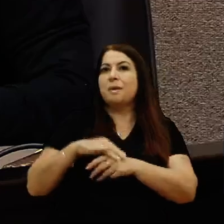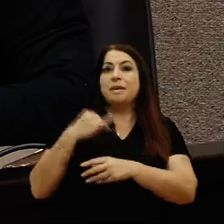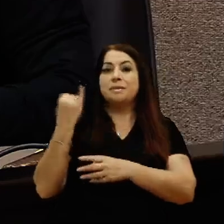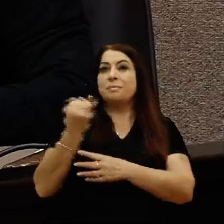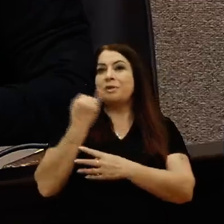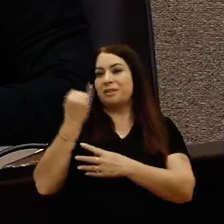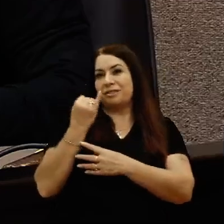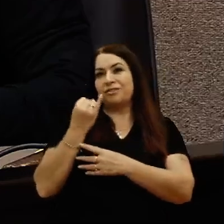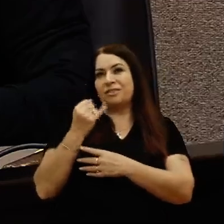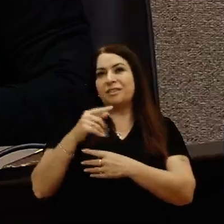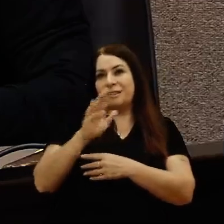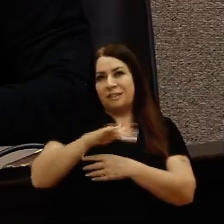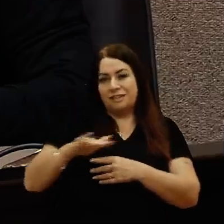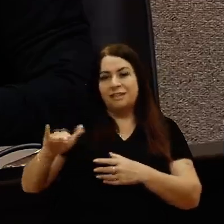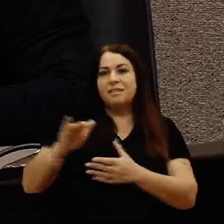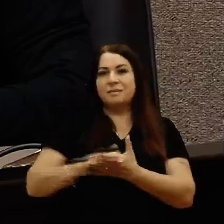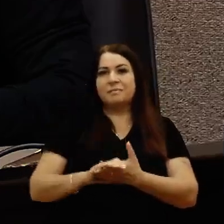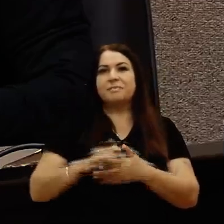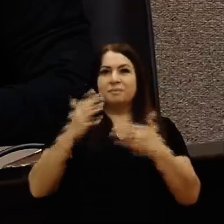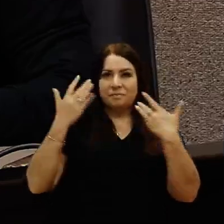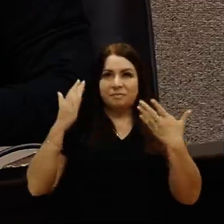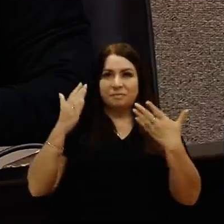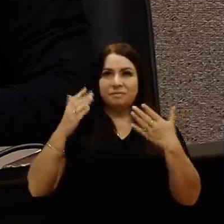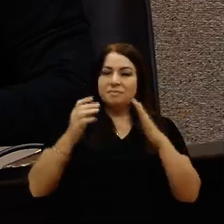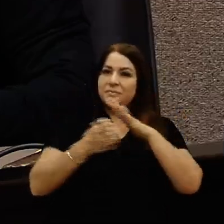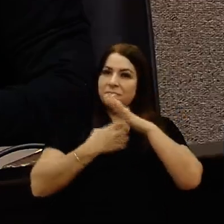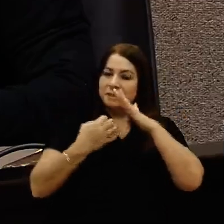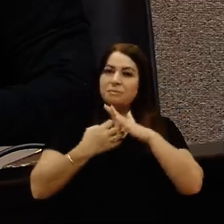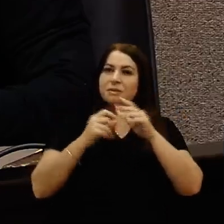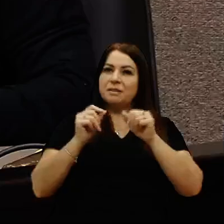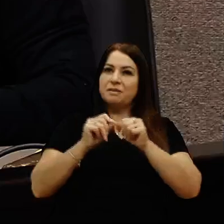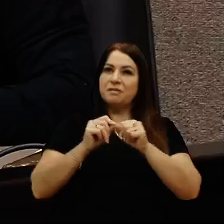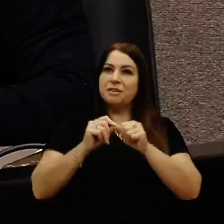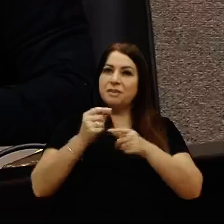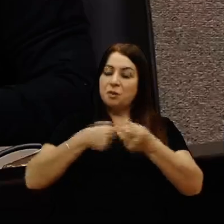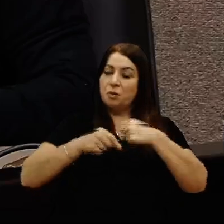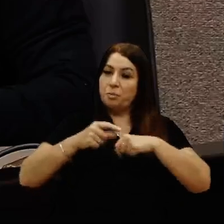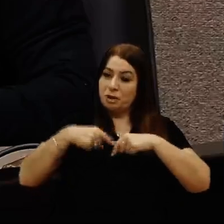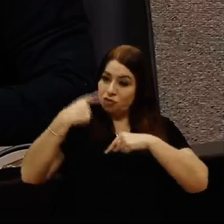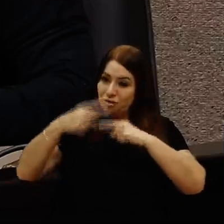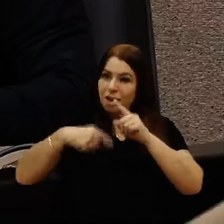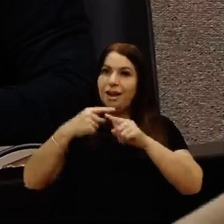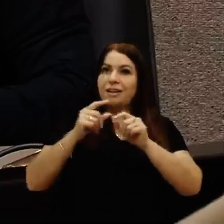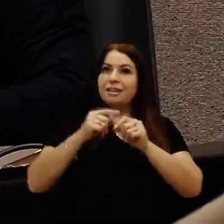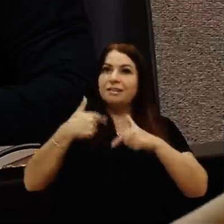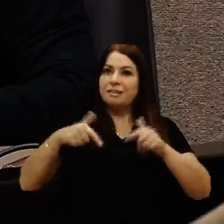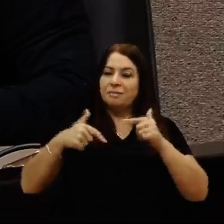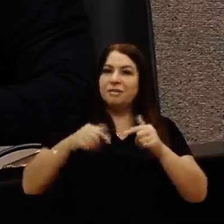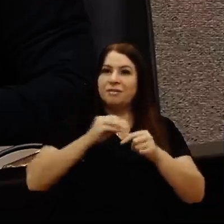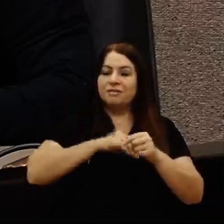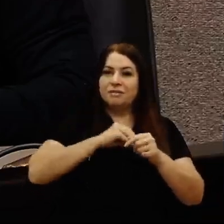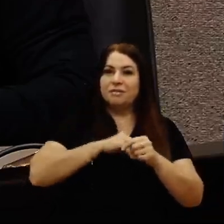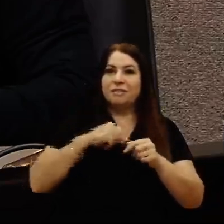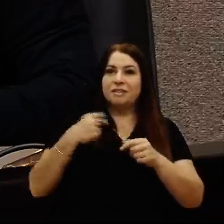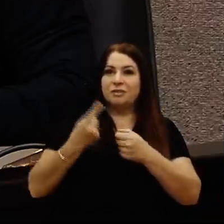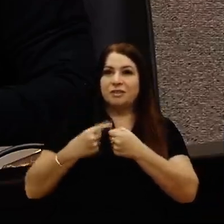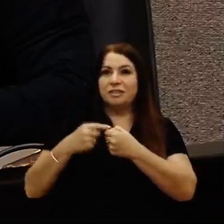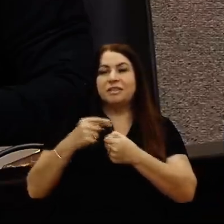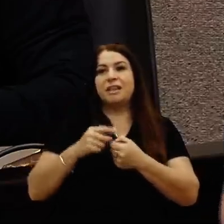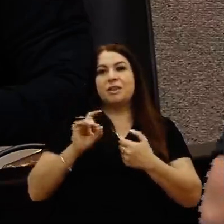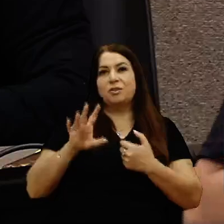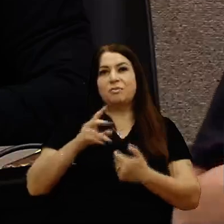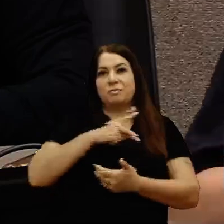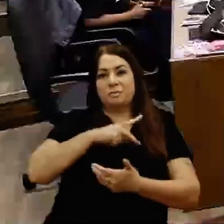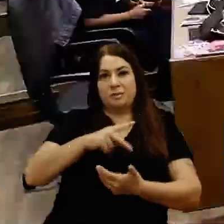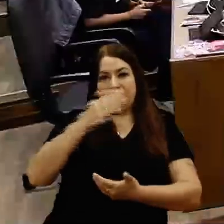preciosos, que são as nossas crianças. Parabéns às empresas que fazem a economia girar, que geram emprego e renda na nossa cidade. Era isso,